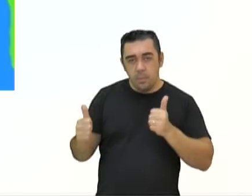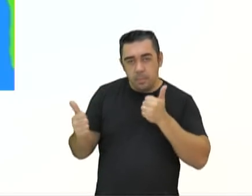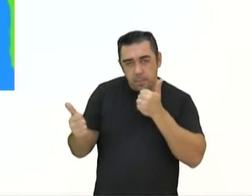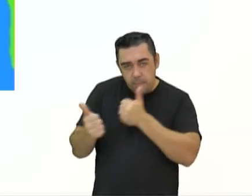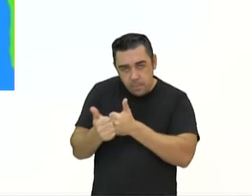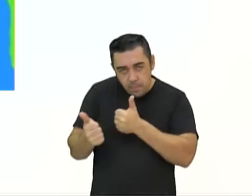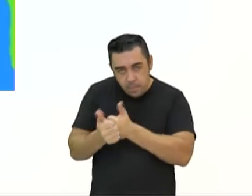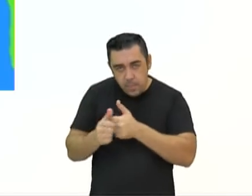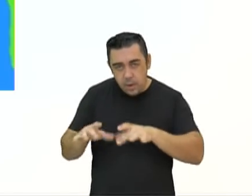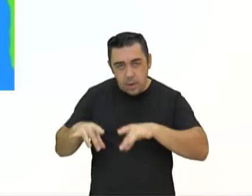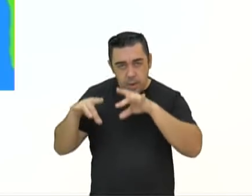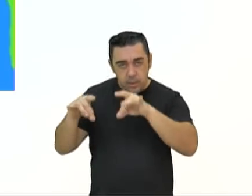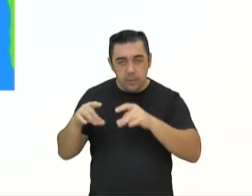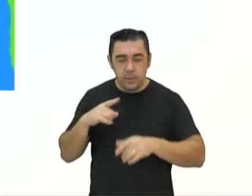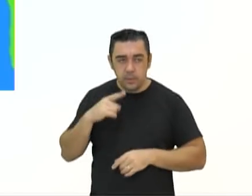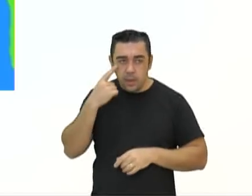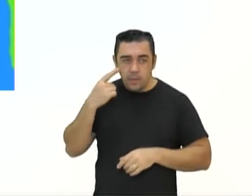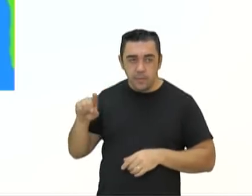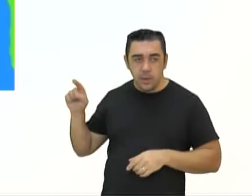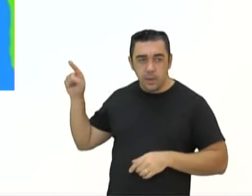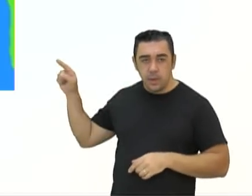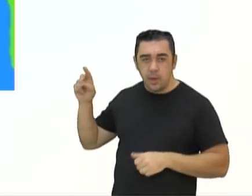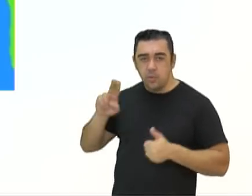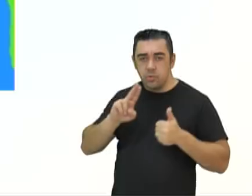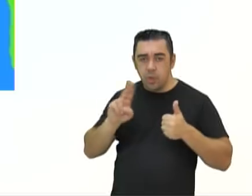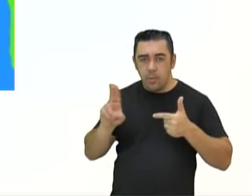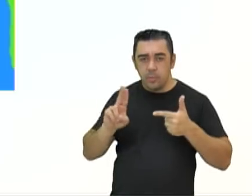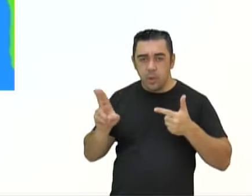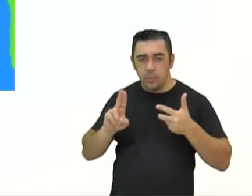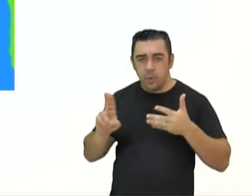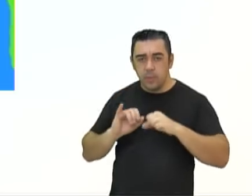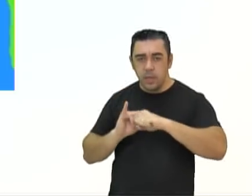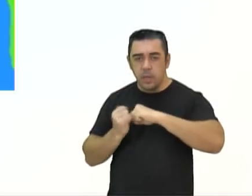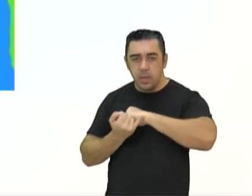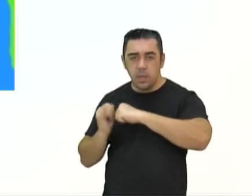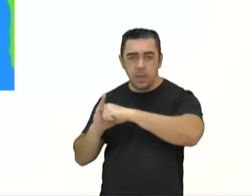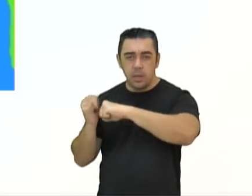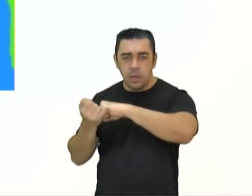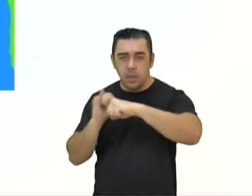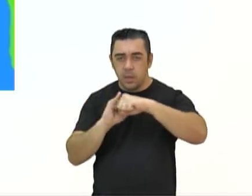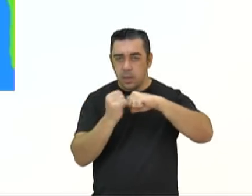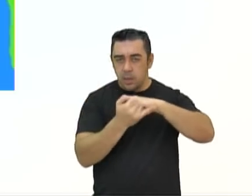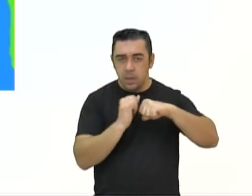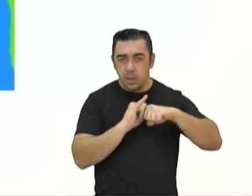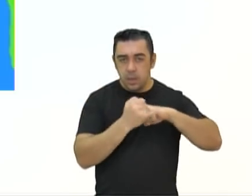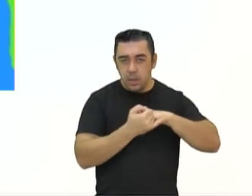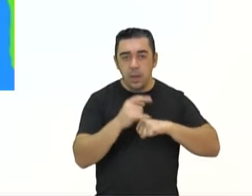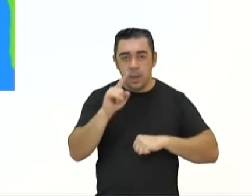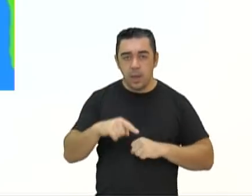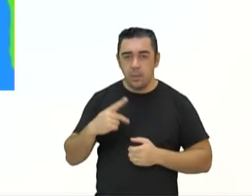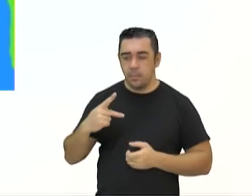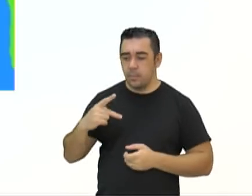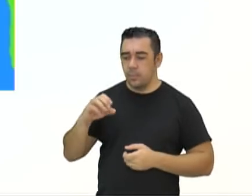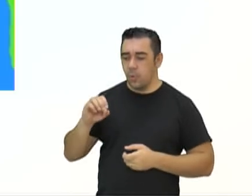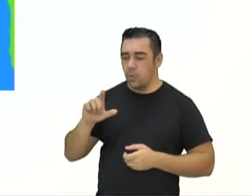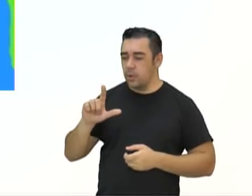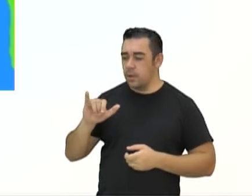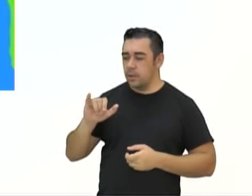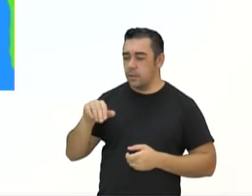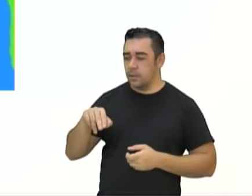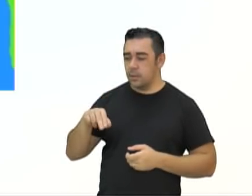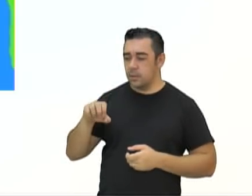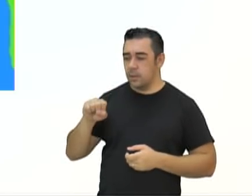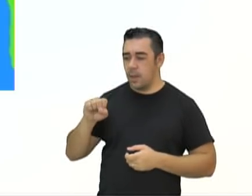ali, ó, Fiji, Samoa, Tonga, Tahiti, Cooks. Essas são as ilhas da Polinésia, onde o